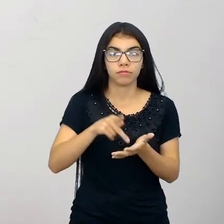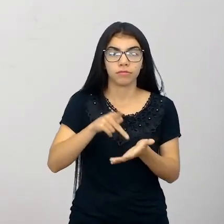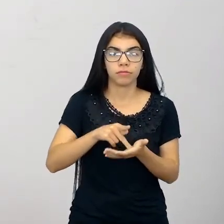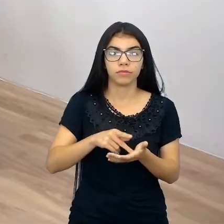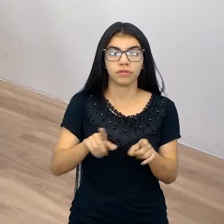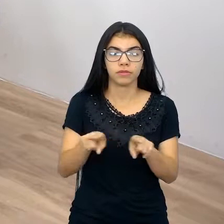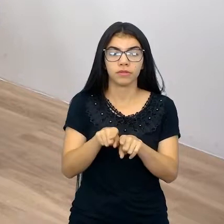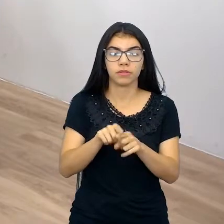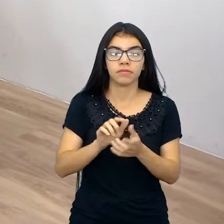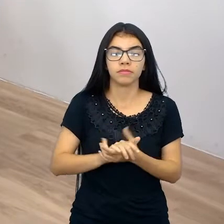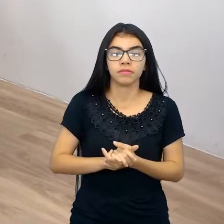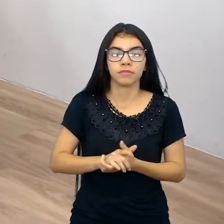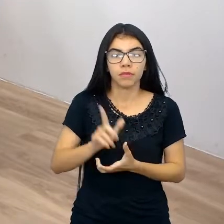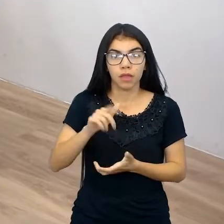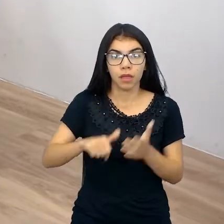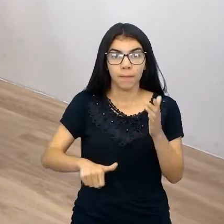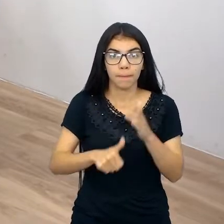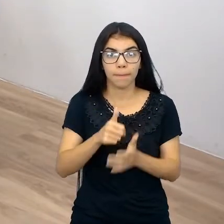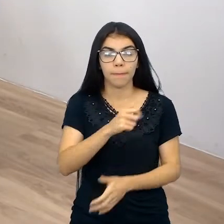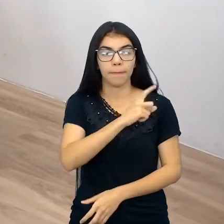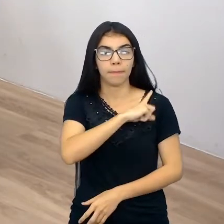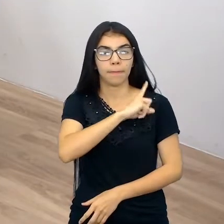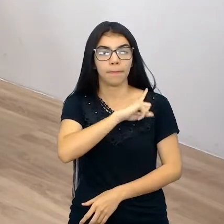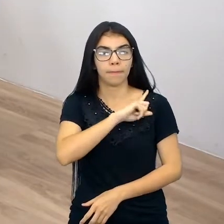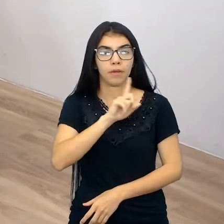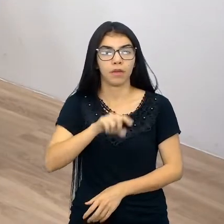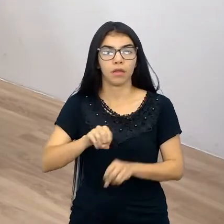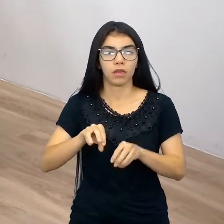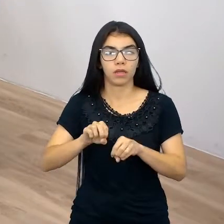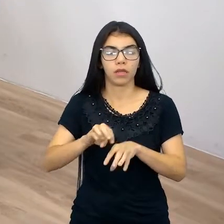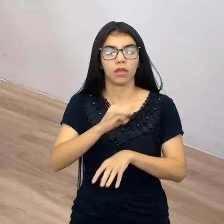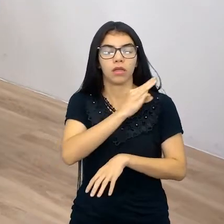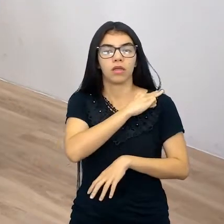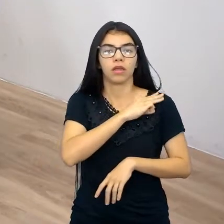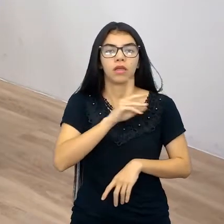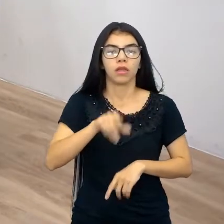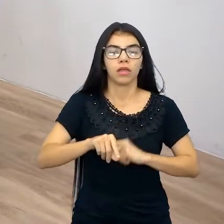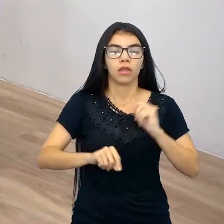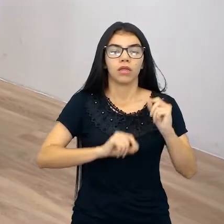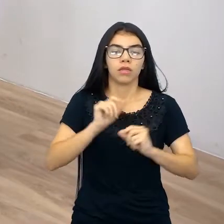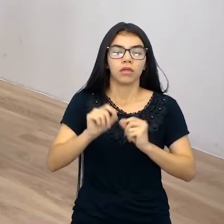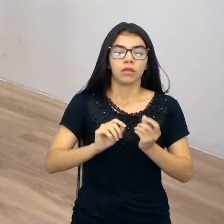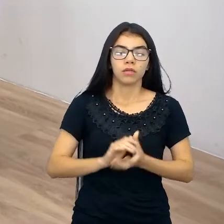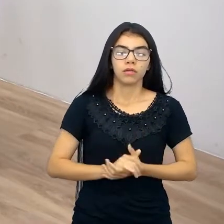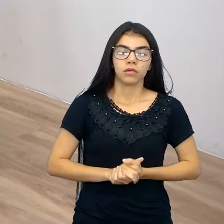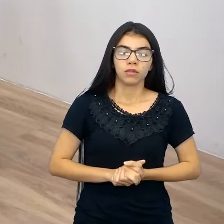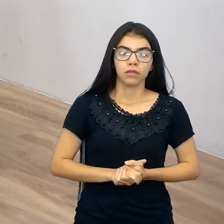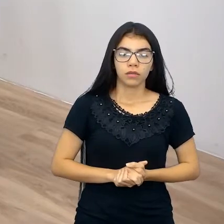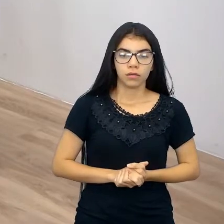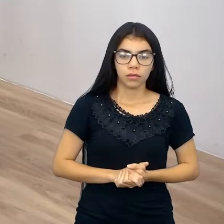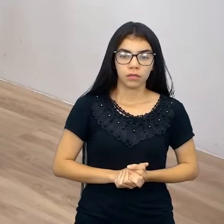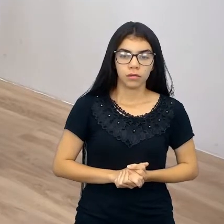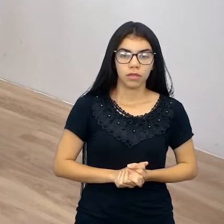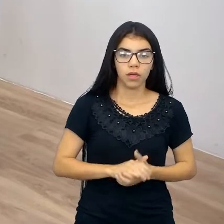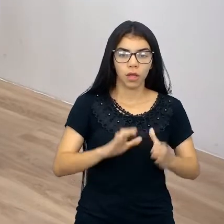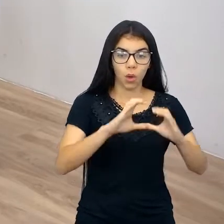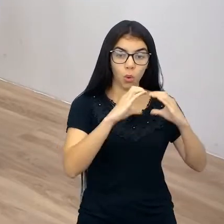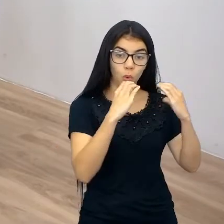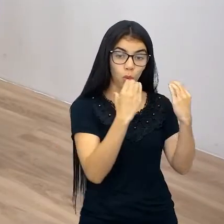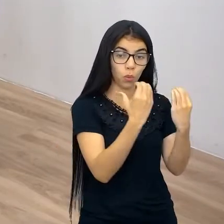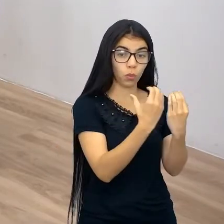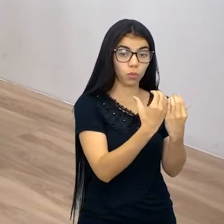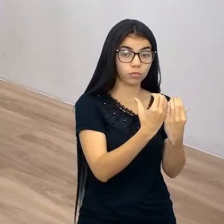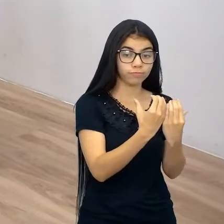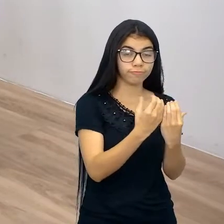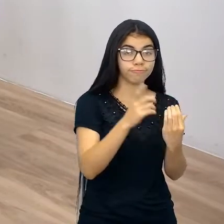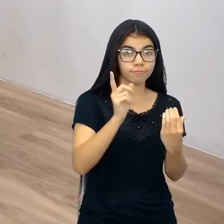eles convidem o pessoal da primeira série do ensino médio. É, o que está ali no objetivo. Mas chama todo mundo, cara. Chama todo mundo. Convida a comunidade, abre